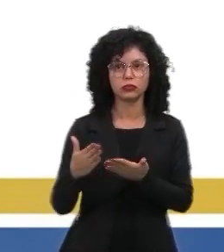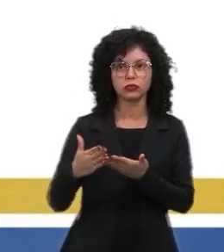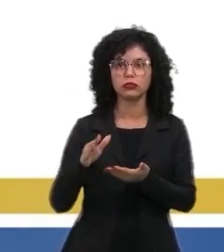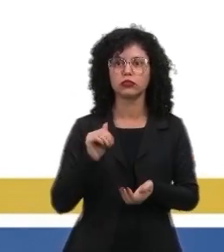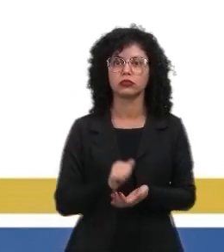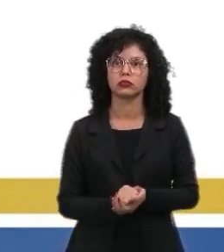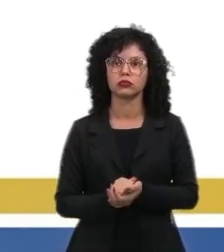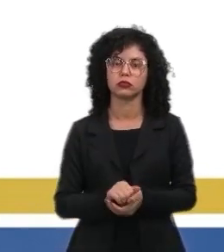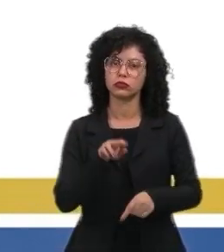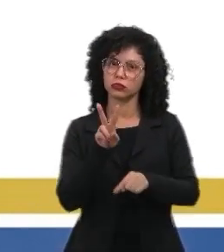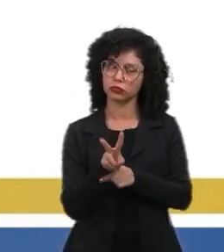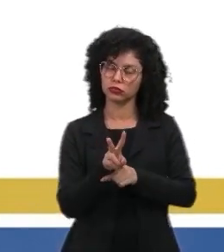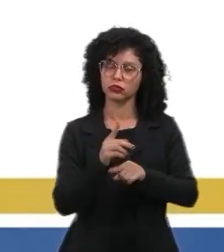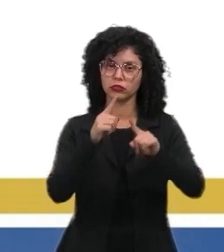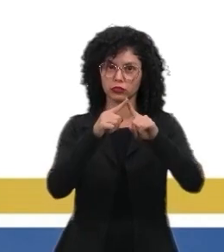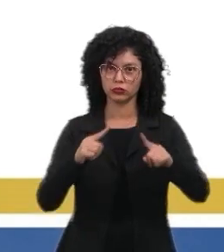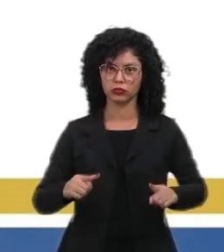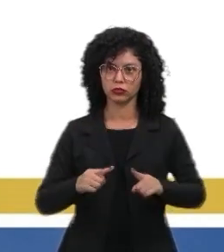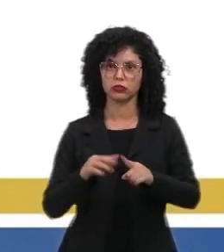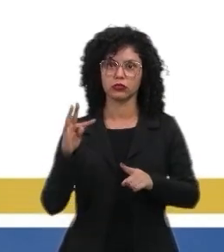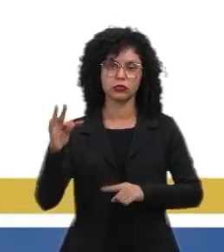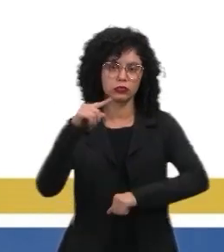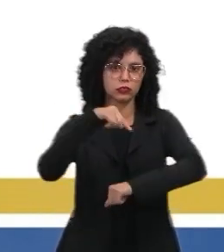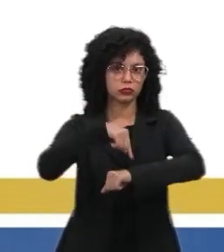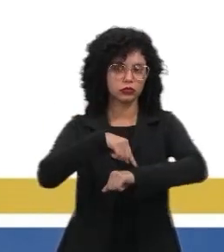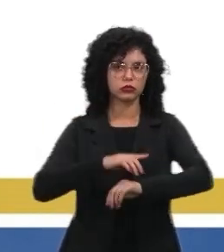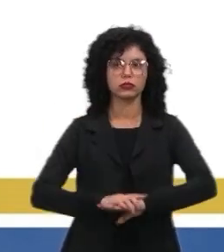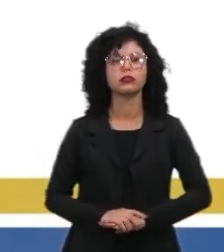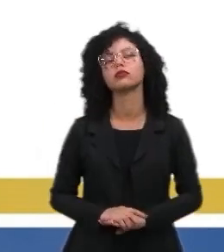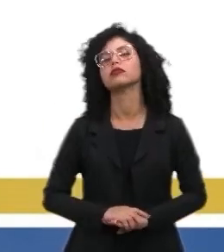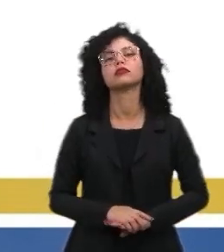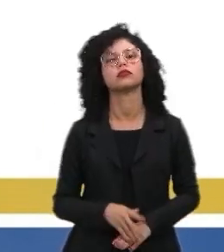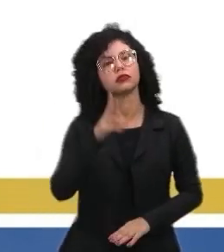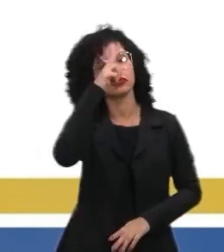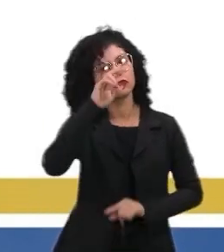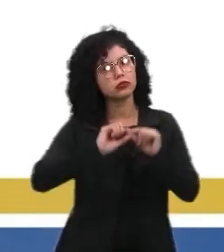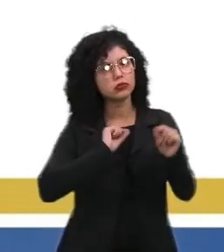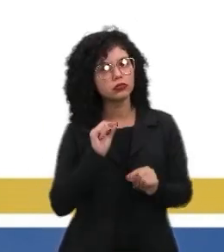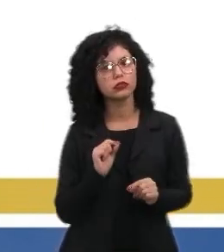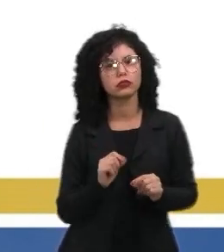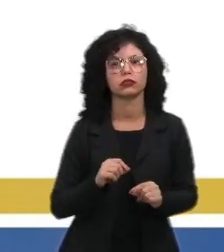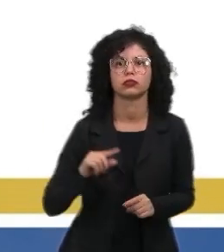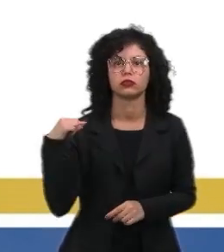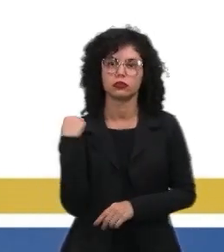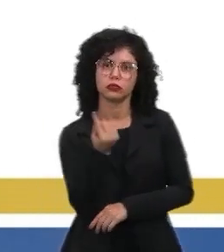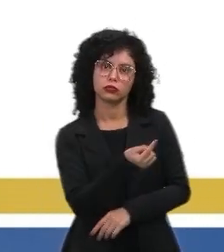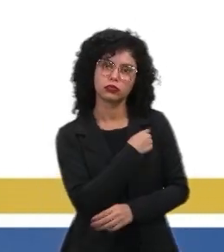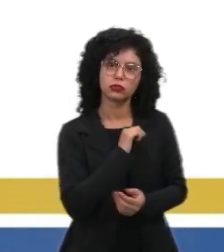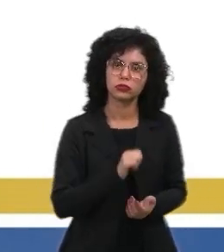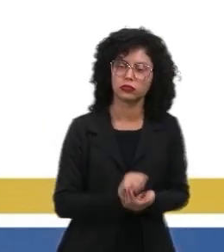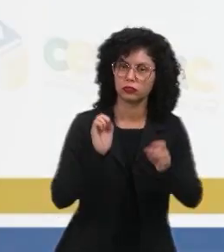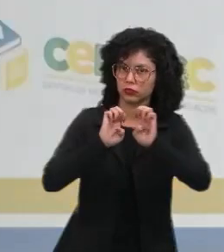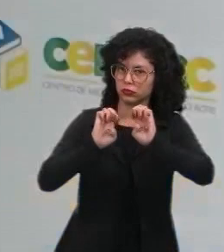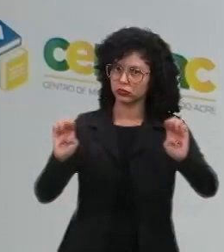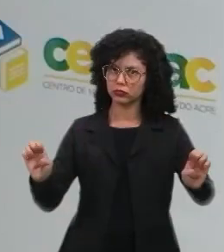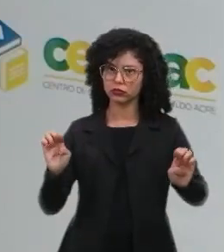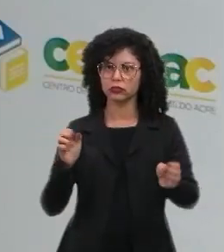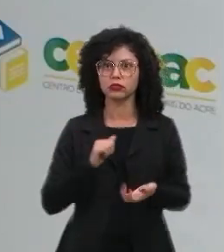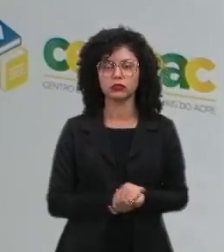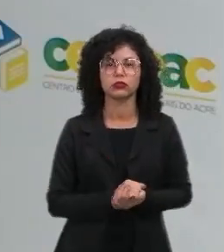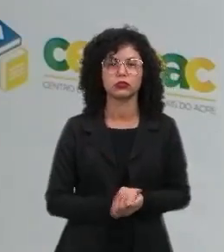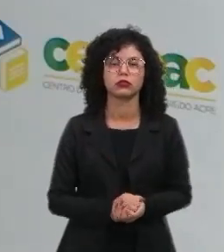inicial, o V é a nossa velocidade e o ΔT é o tempo. Para lembrar, isso aqui é a nossa formulazinha, a nossa equação do